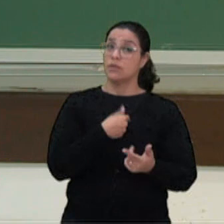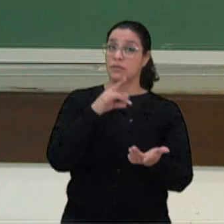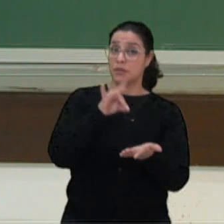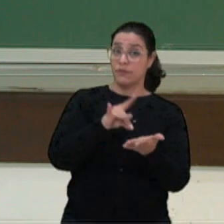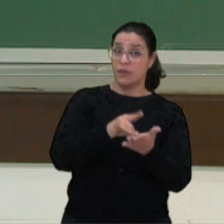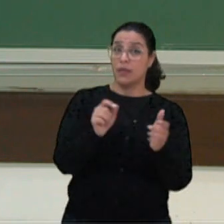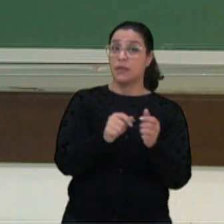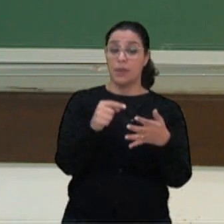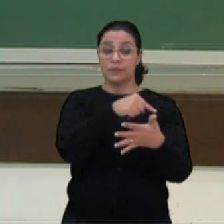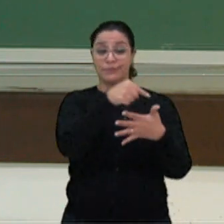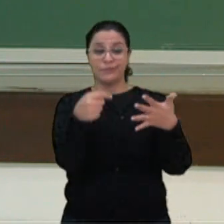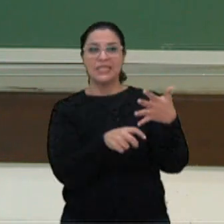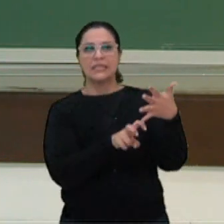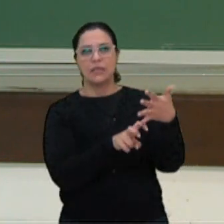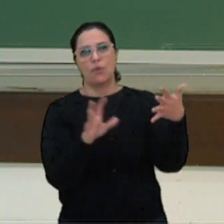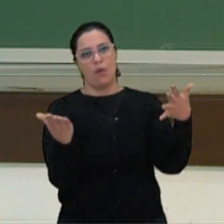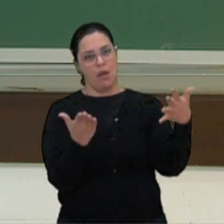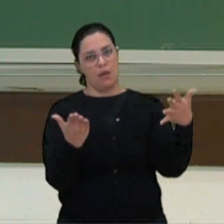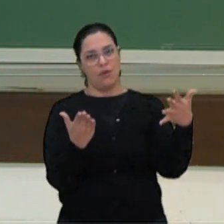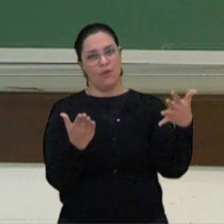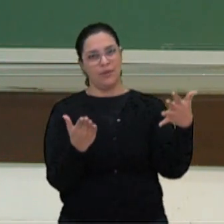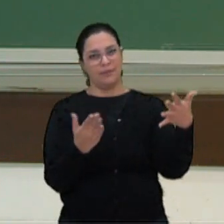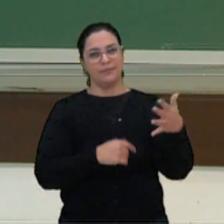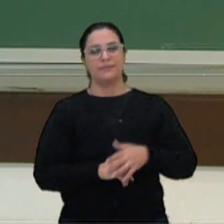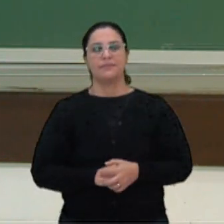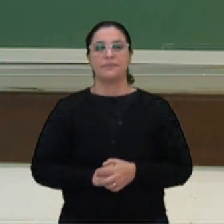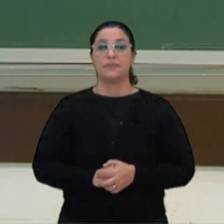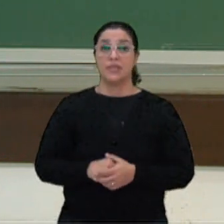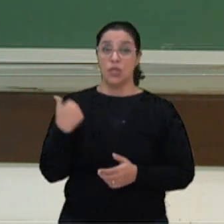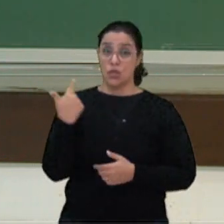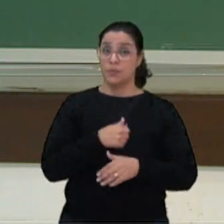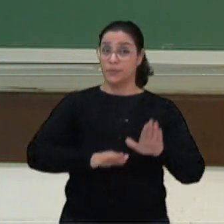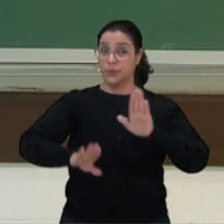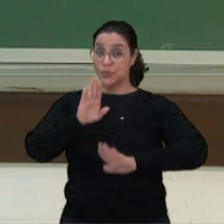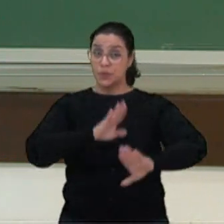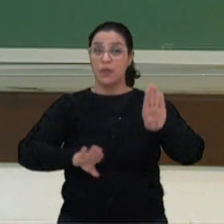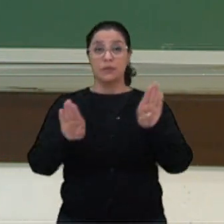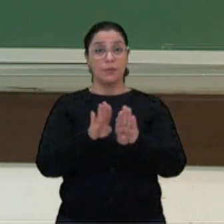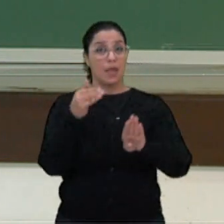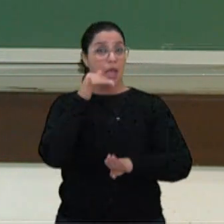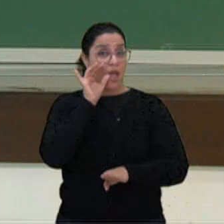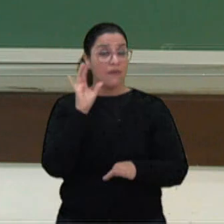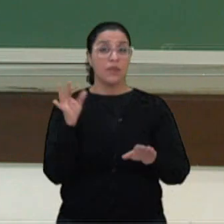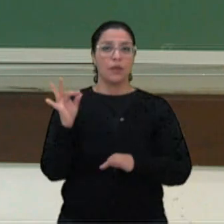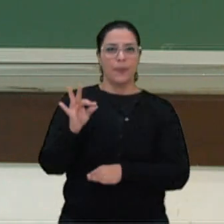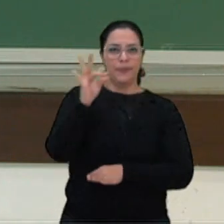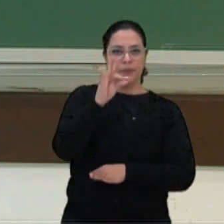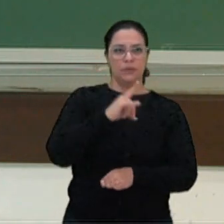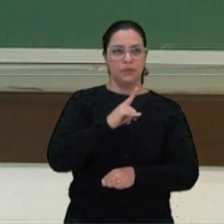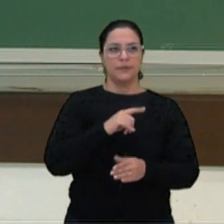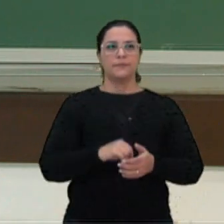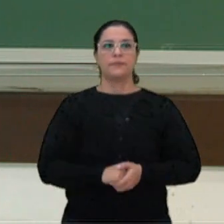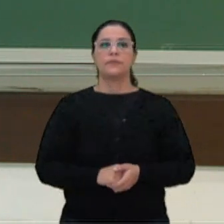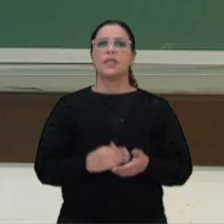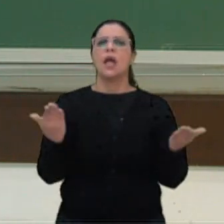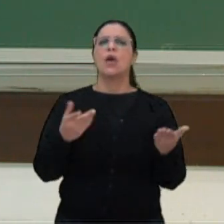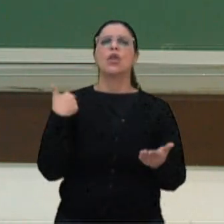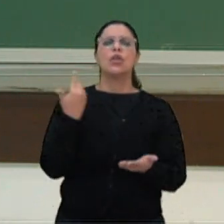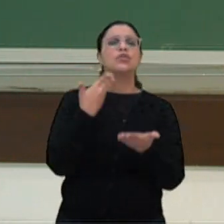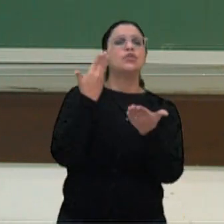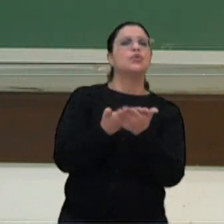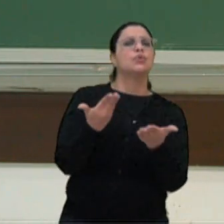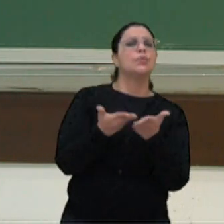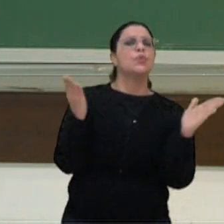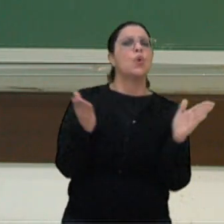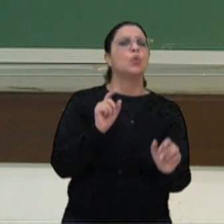né, aumentou um a mais aí ainda. São 5 vírus diferentes. Então, a gente tem que tomar cuidado, evitar a reprodução do mosquito. O que a gente viu na aula de